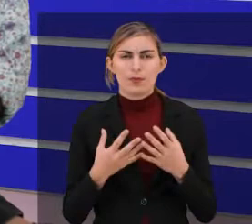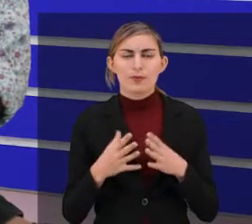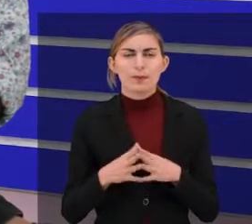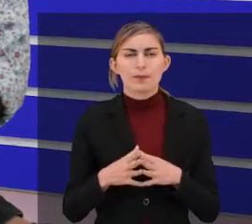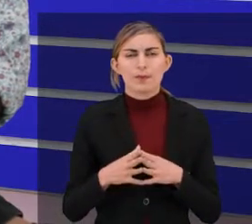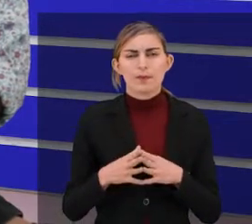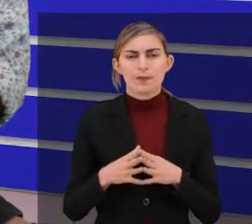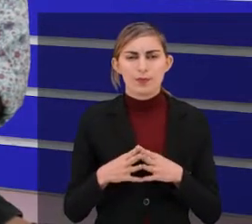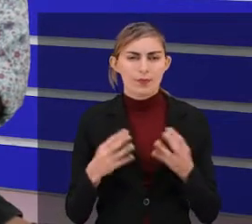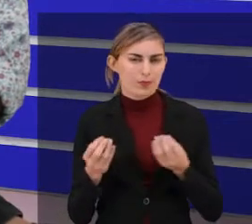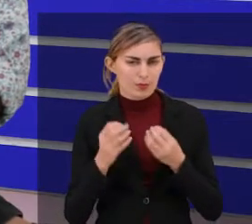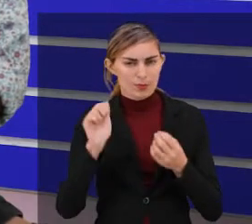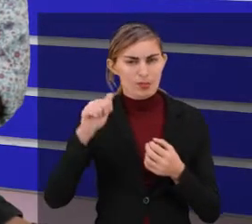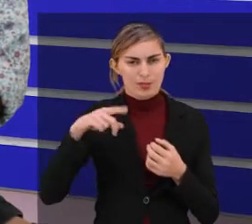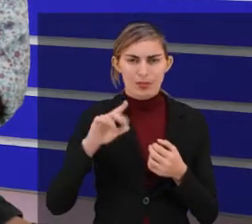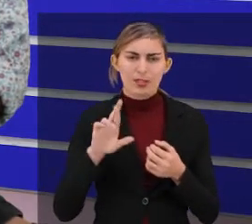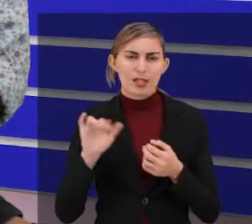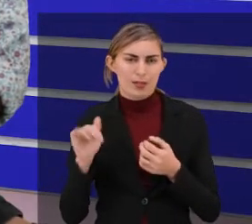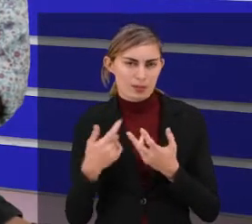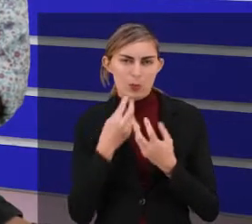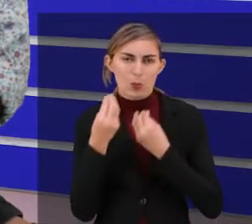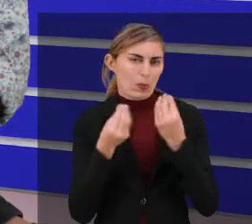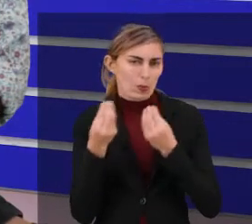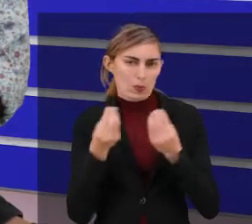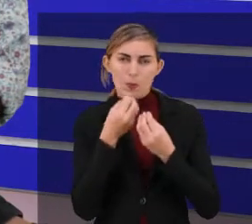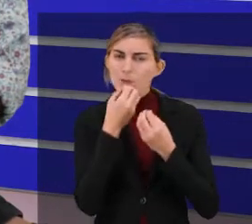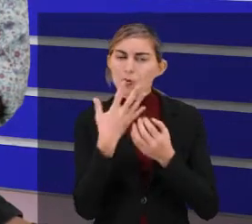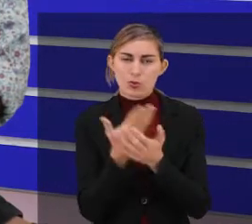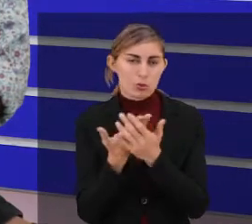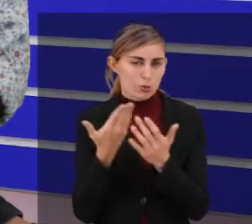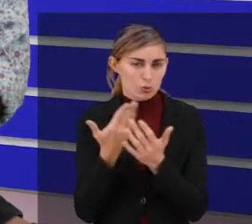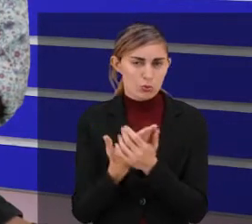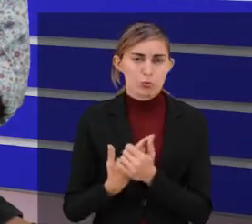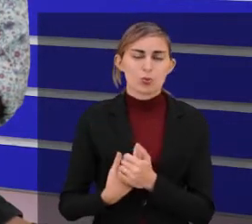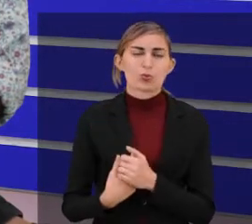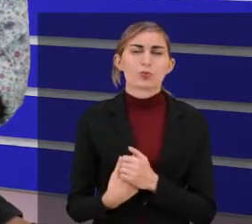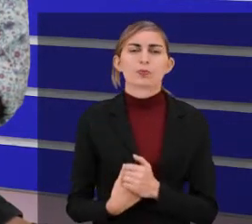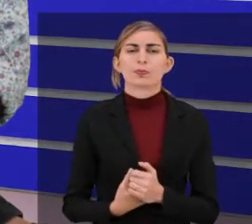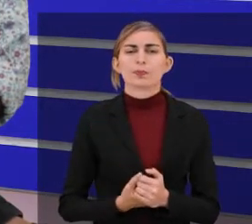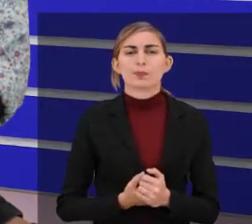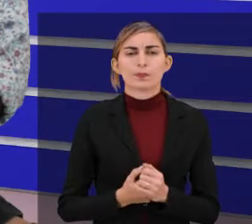Bom, como estão todos? Bons estudos.